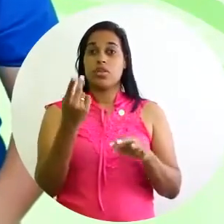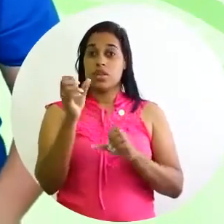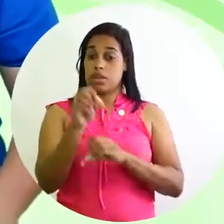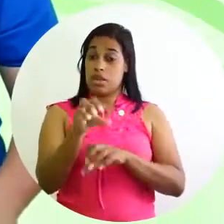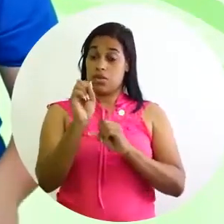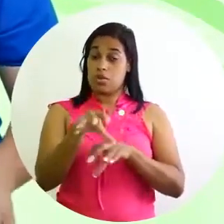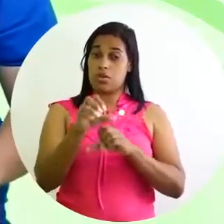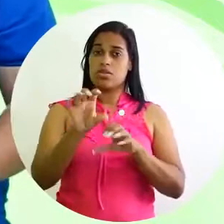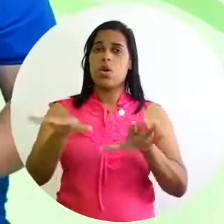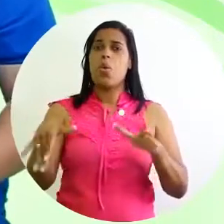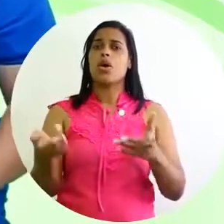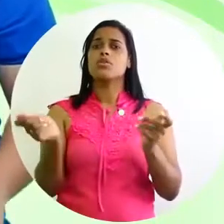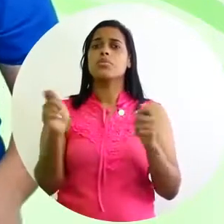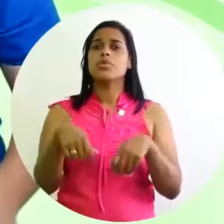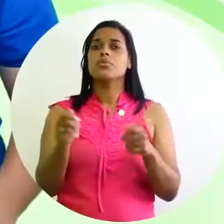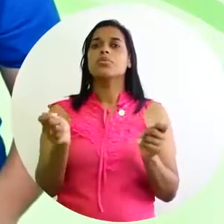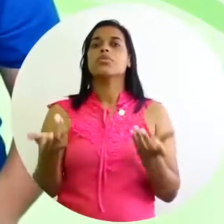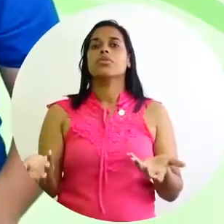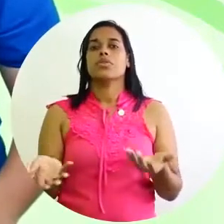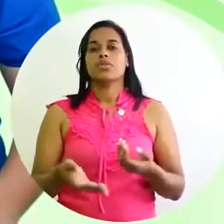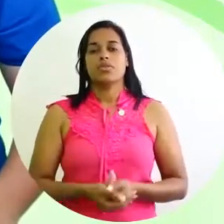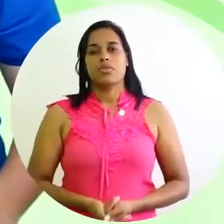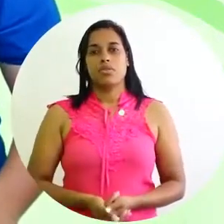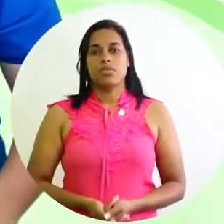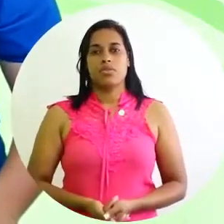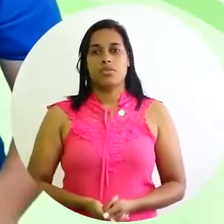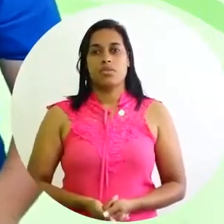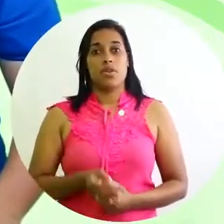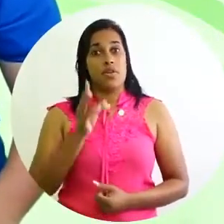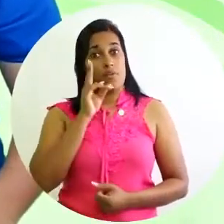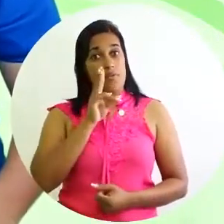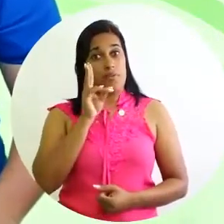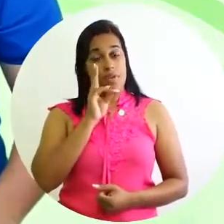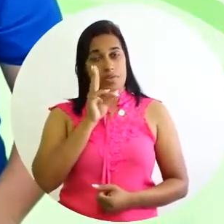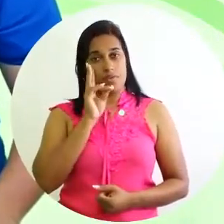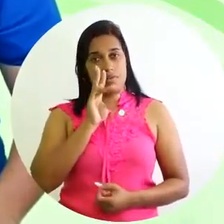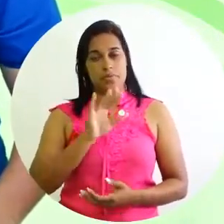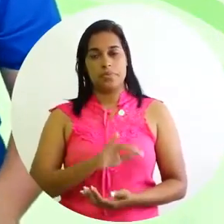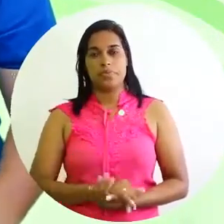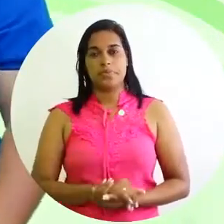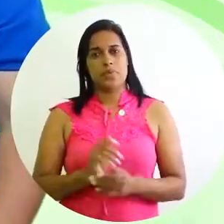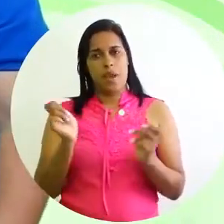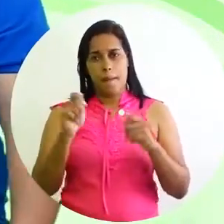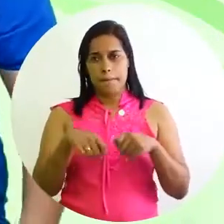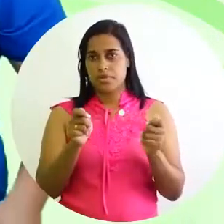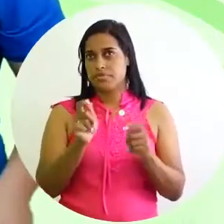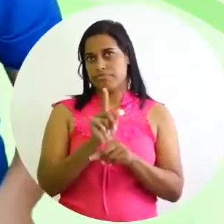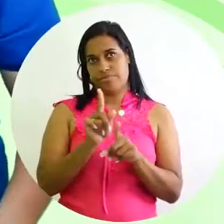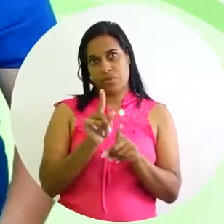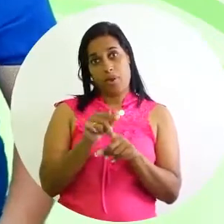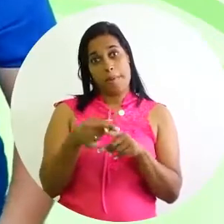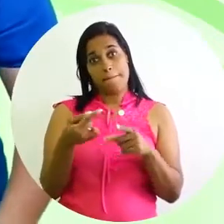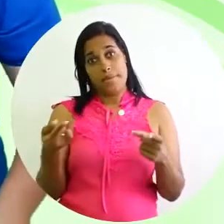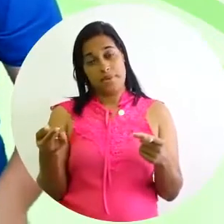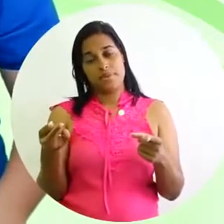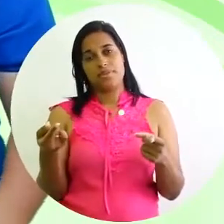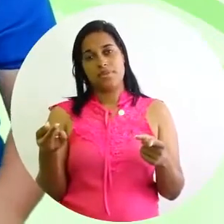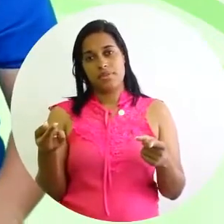no contexto educacional, e quais as possibilidades? Olha, Aline, possível